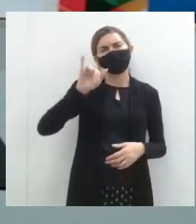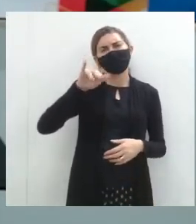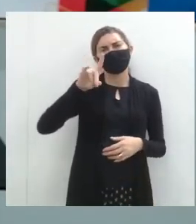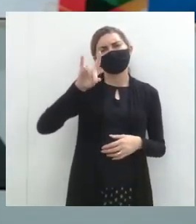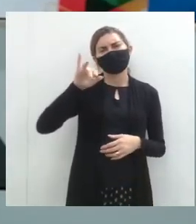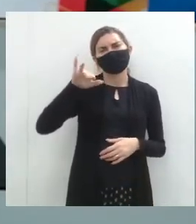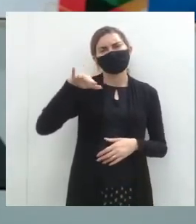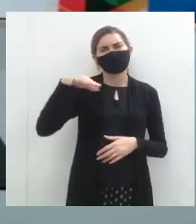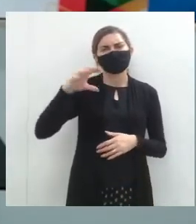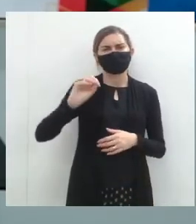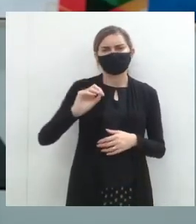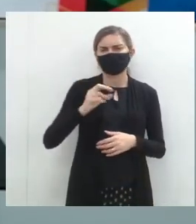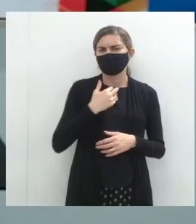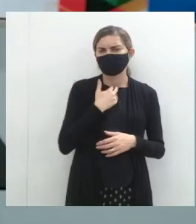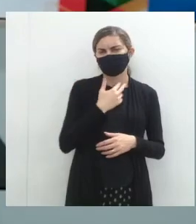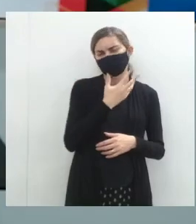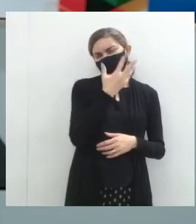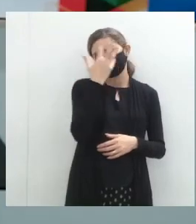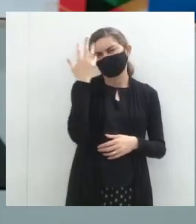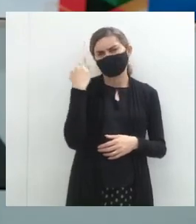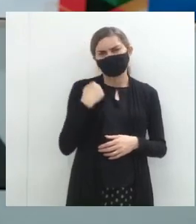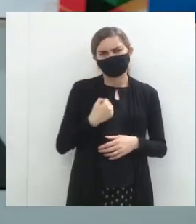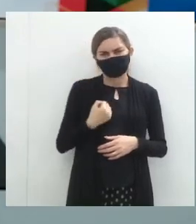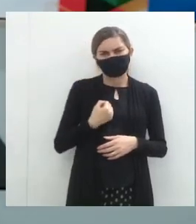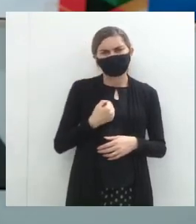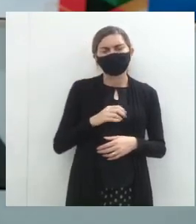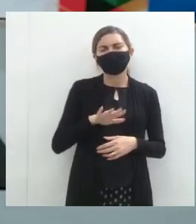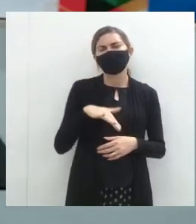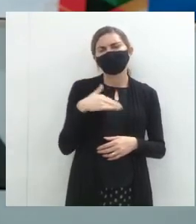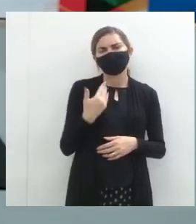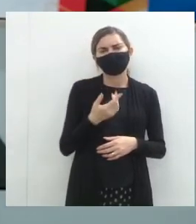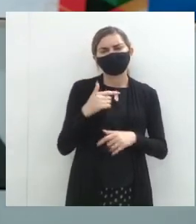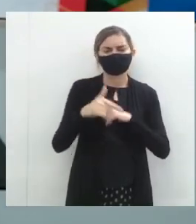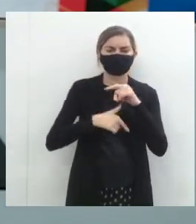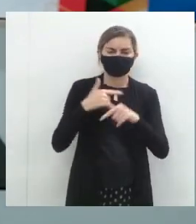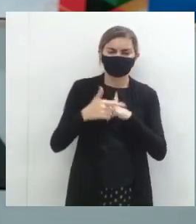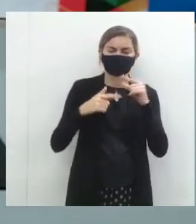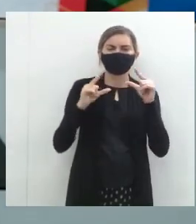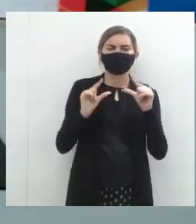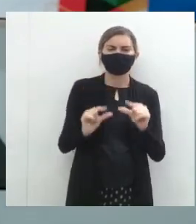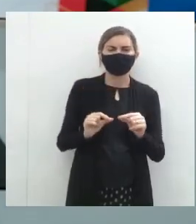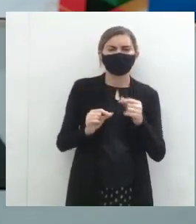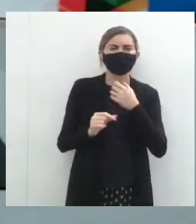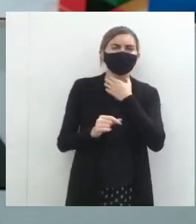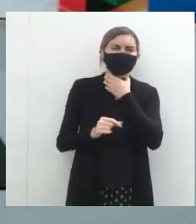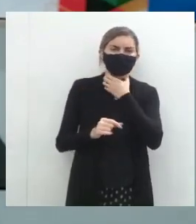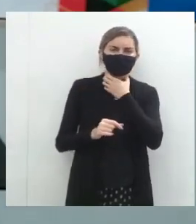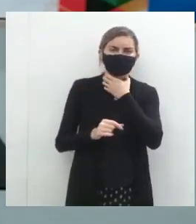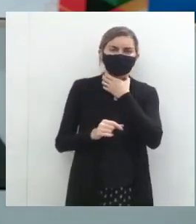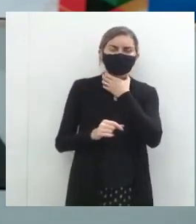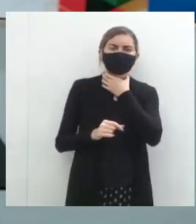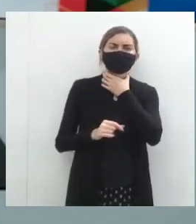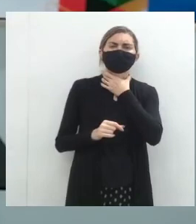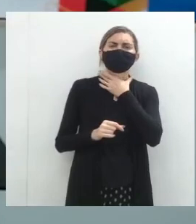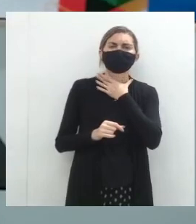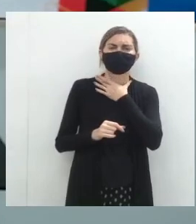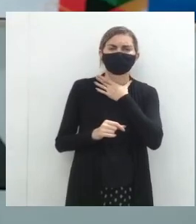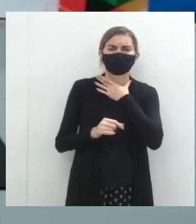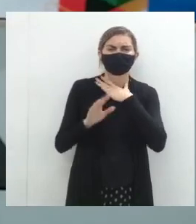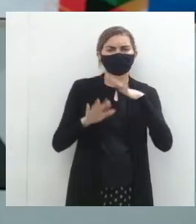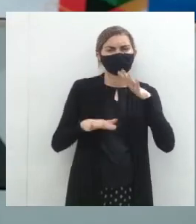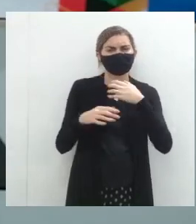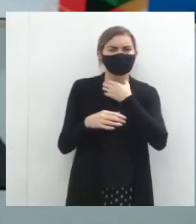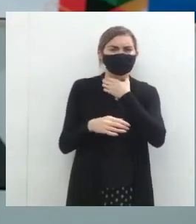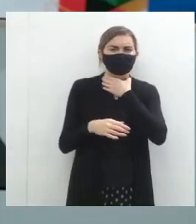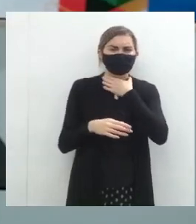o hipotireoidismo, não pode esquecer disso. Aí a glândula, como ela trabalha menos, esse pescoço aqui, ó, geralmente ele incha,